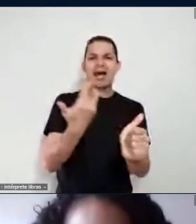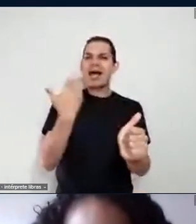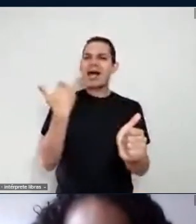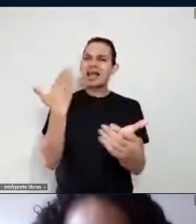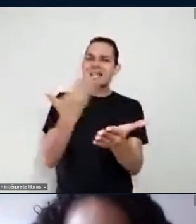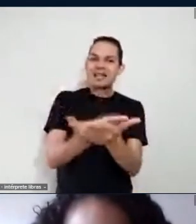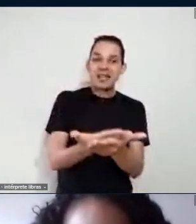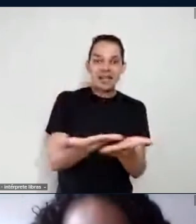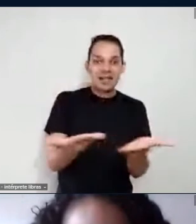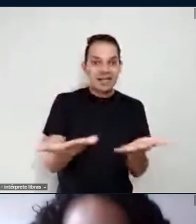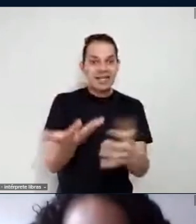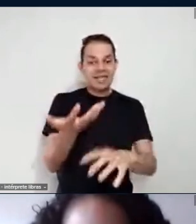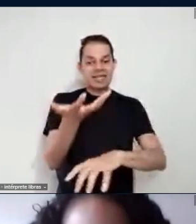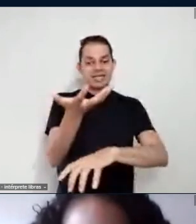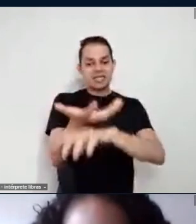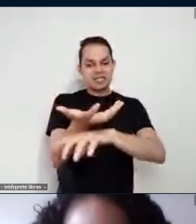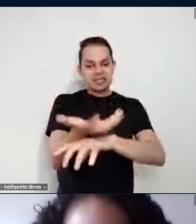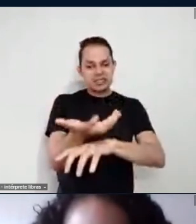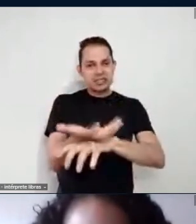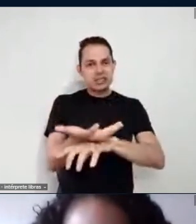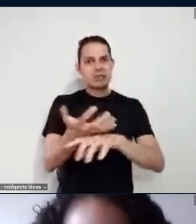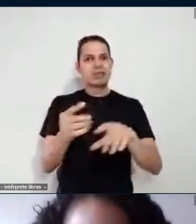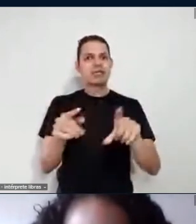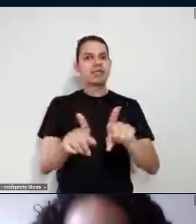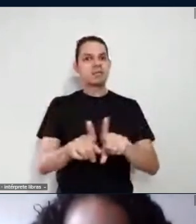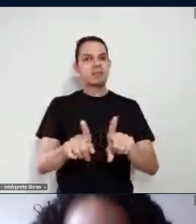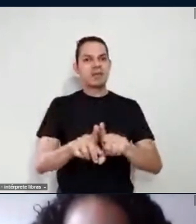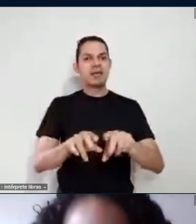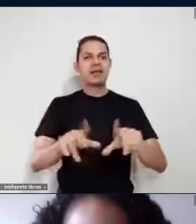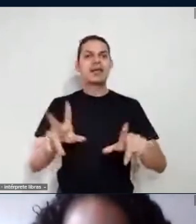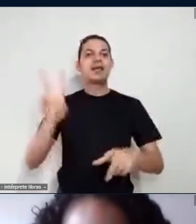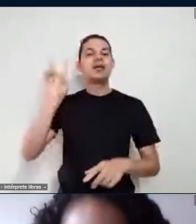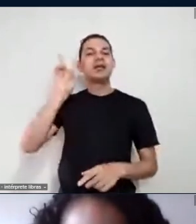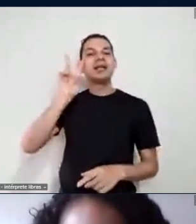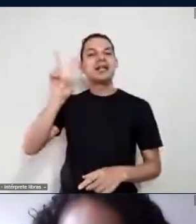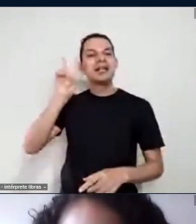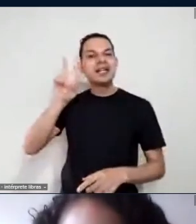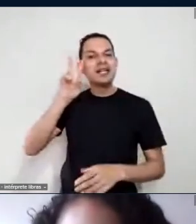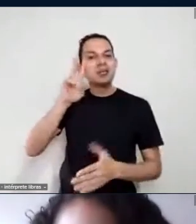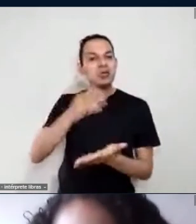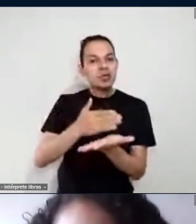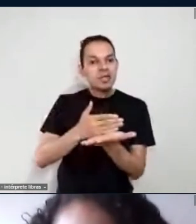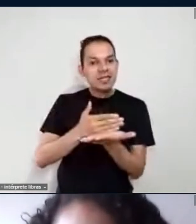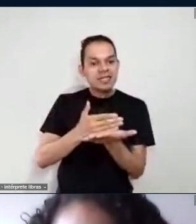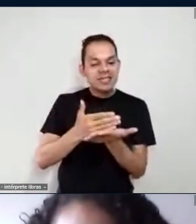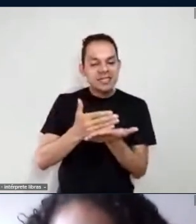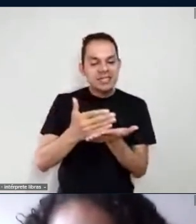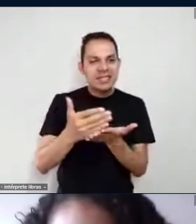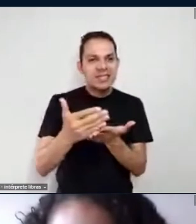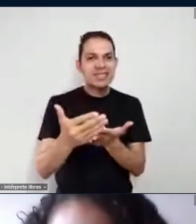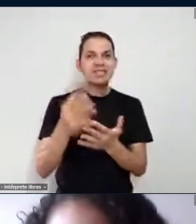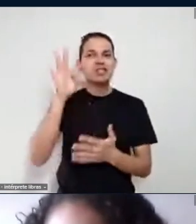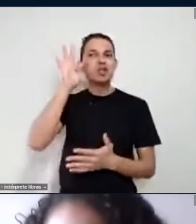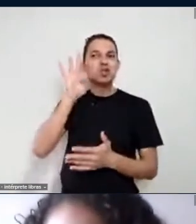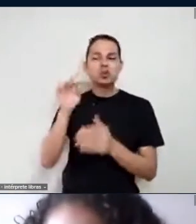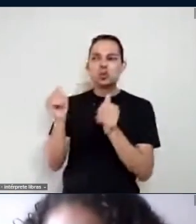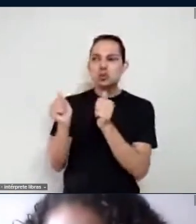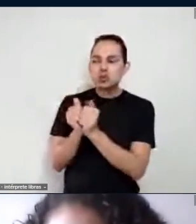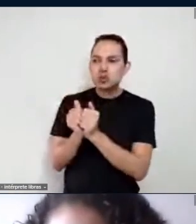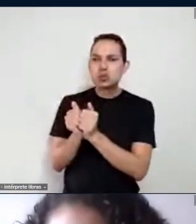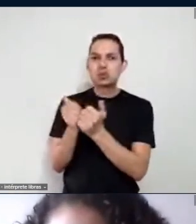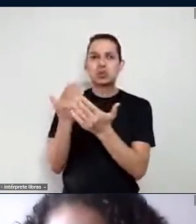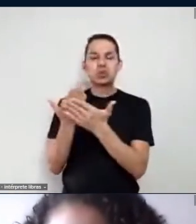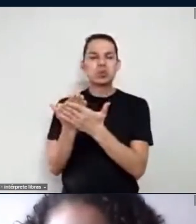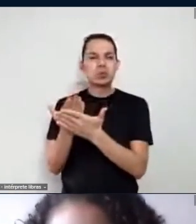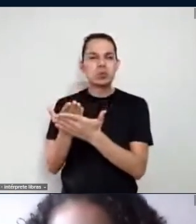nas disciplinas também, né? Eu lembro, eu lembro do início, da primeira disciplina que eu fiz lá com a Tuxi e